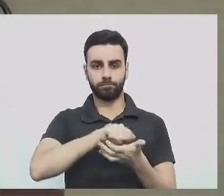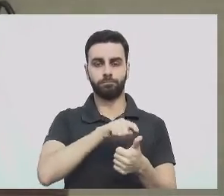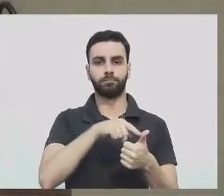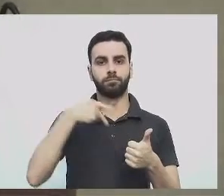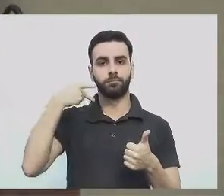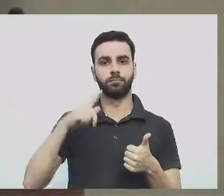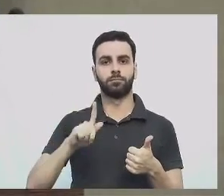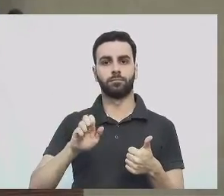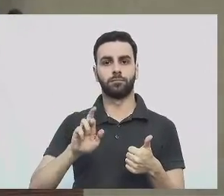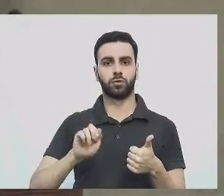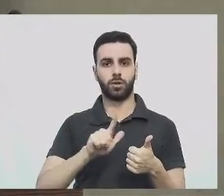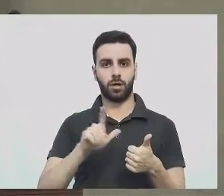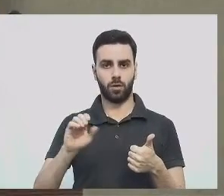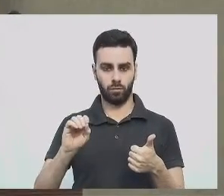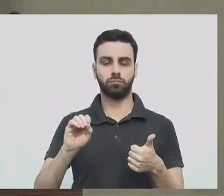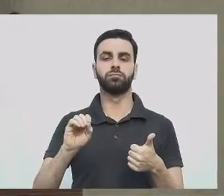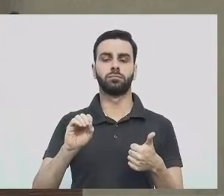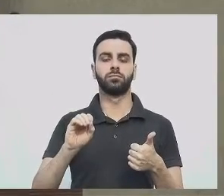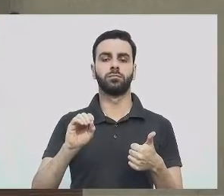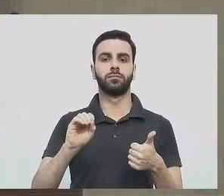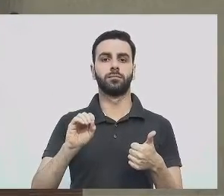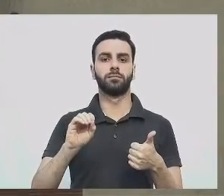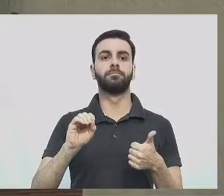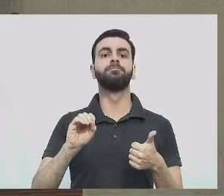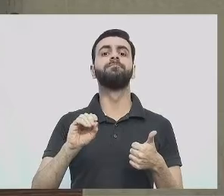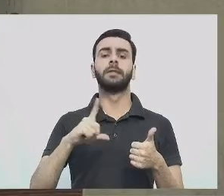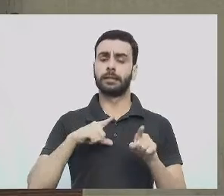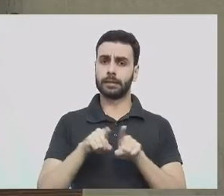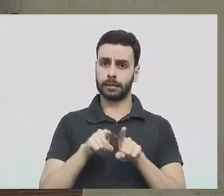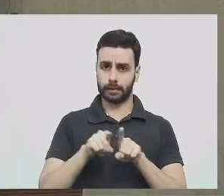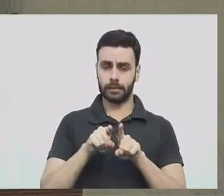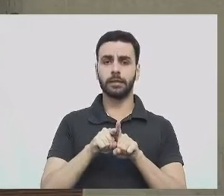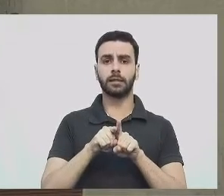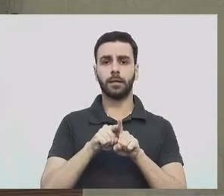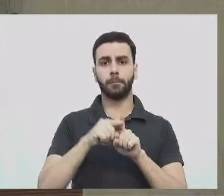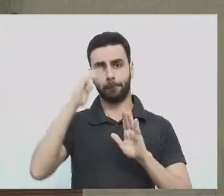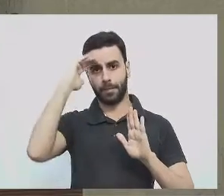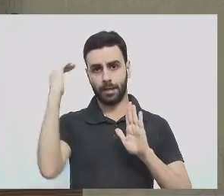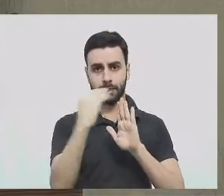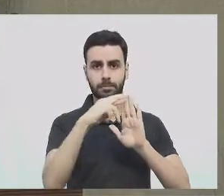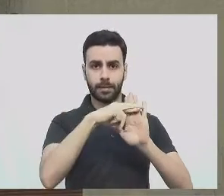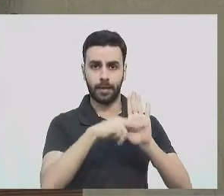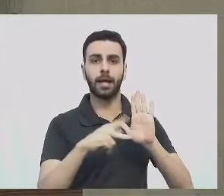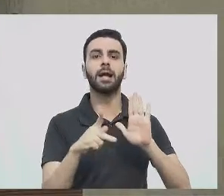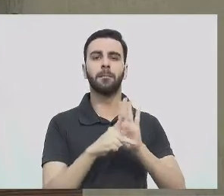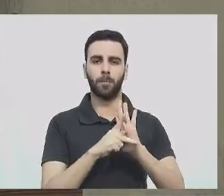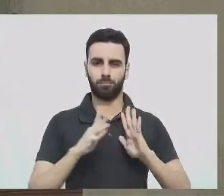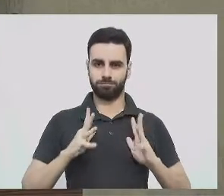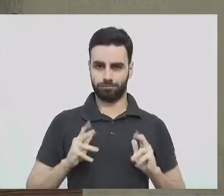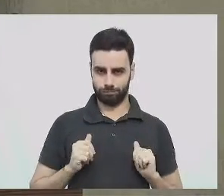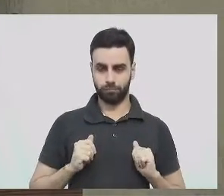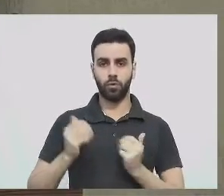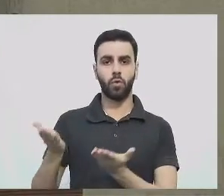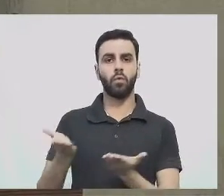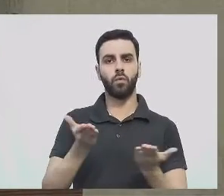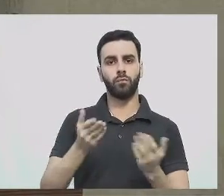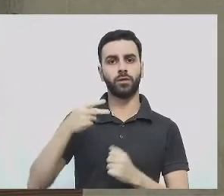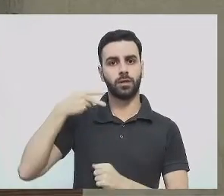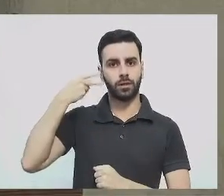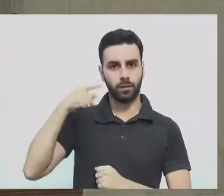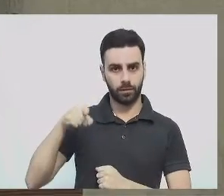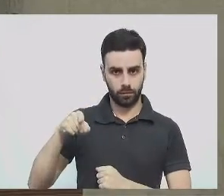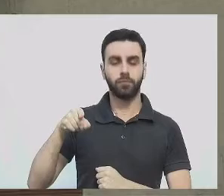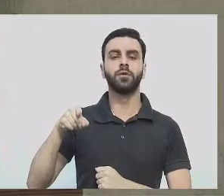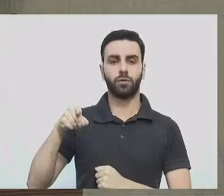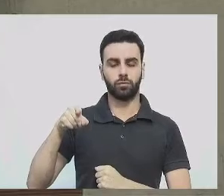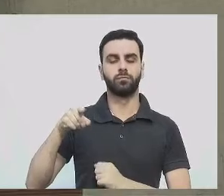vereador Geraldo Luiz Andrade Geraldão, e em respeito às normas sanitárias, convidamos o vereador e autor